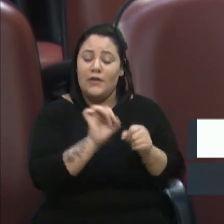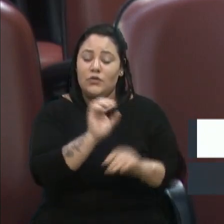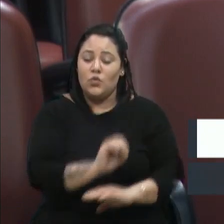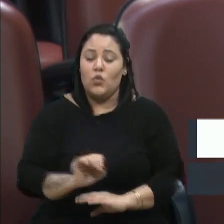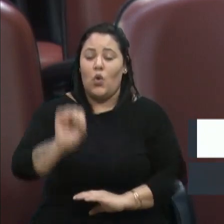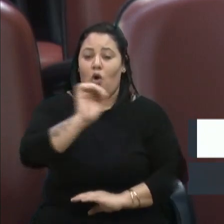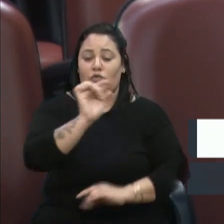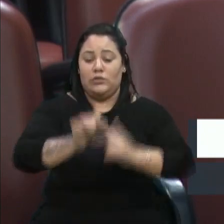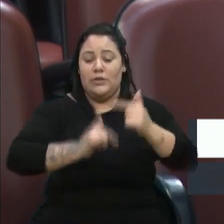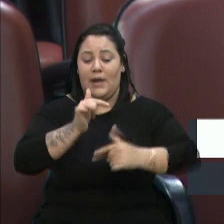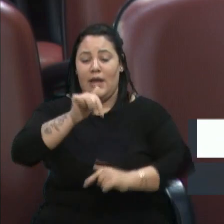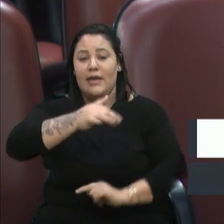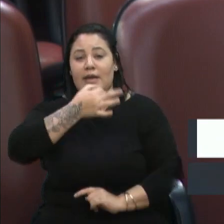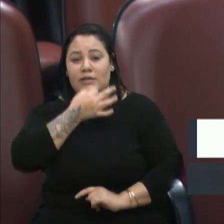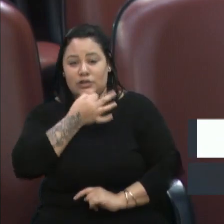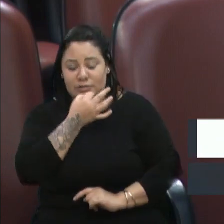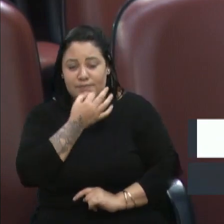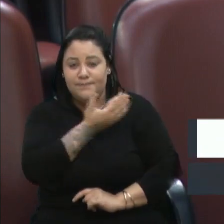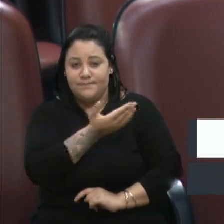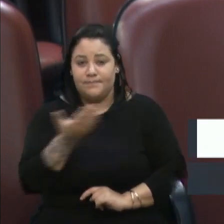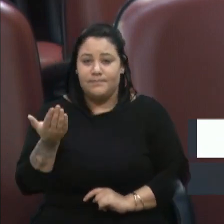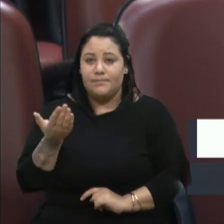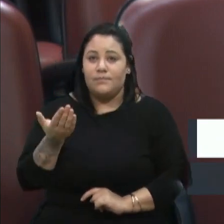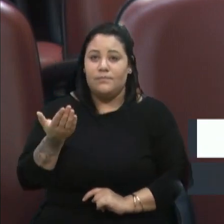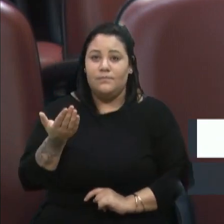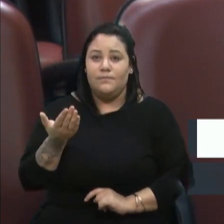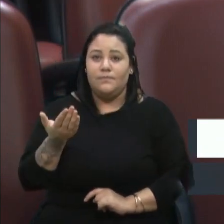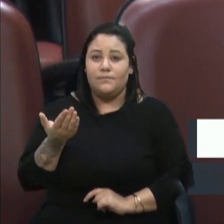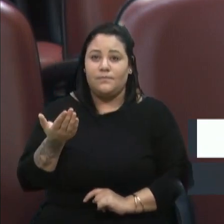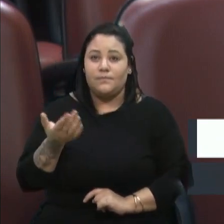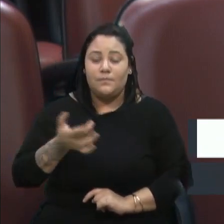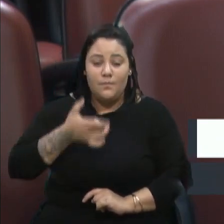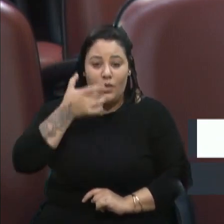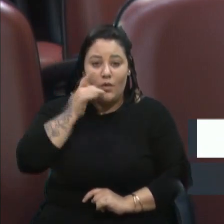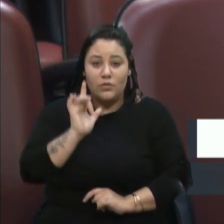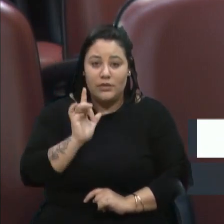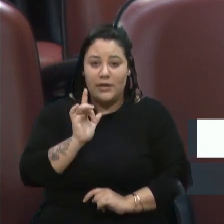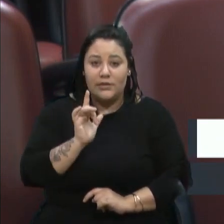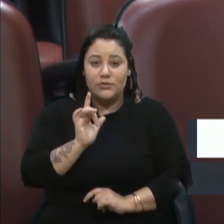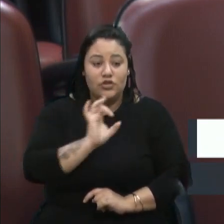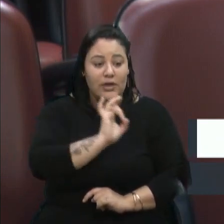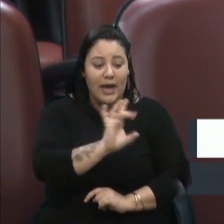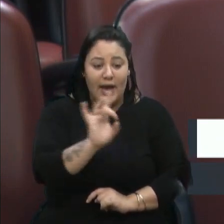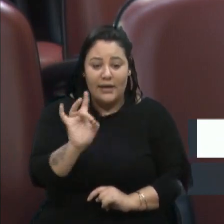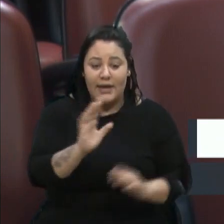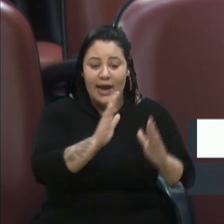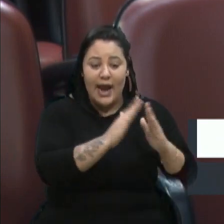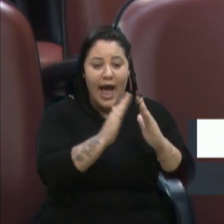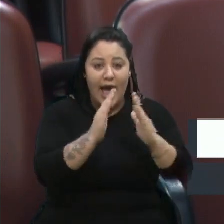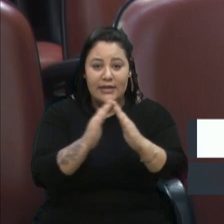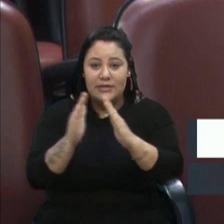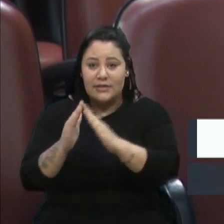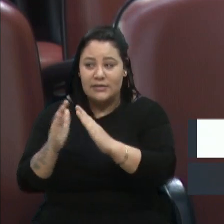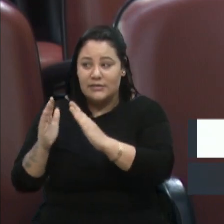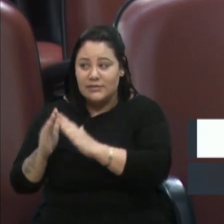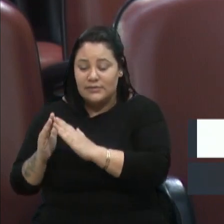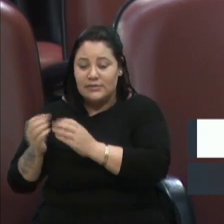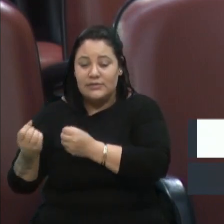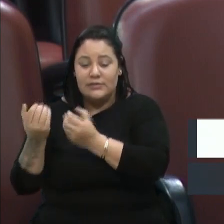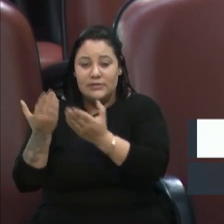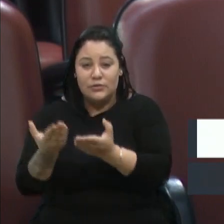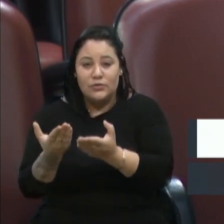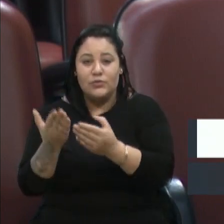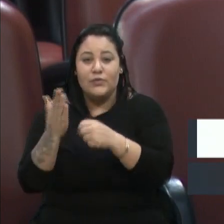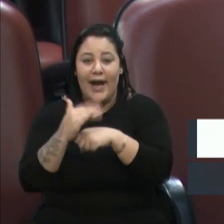do Sul. Vocês conseguem ir em casa, levando um pouco de consolo, um